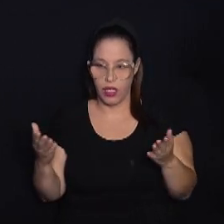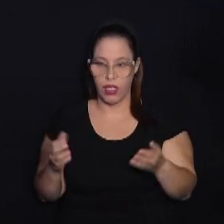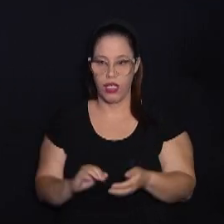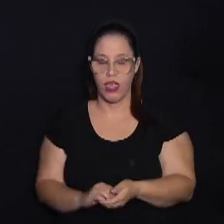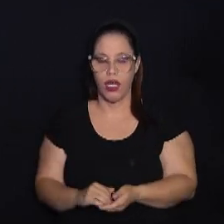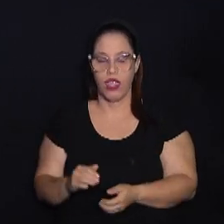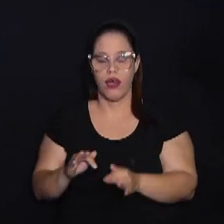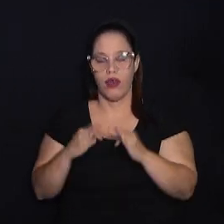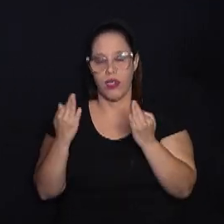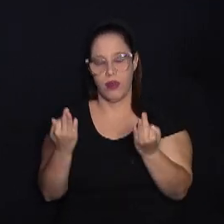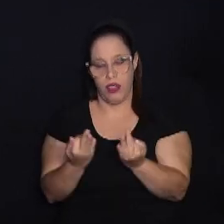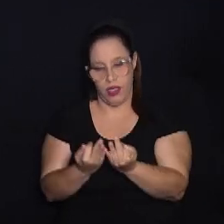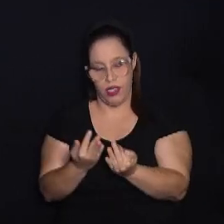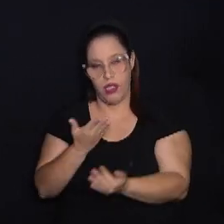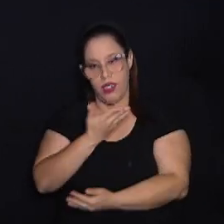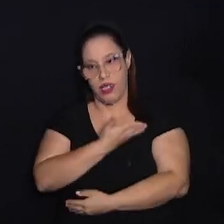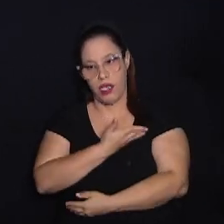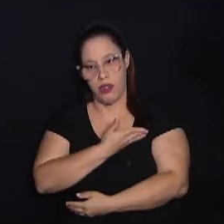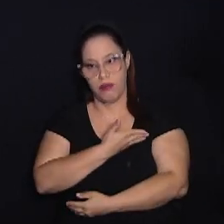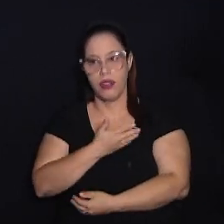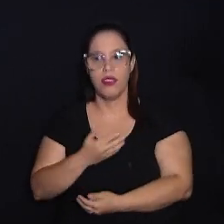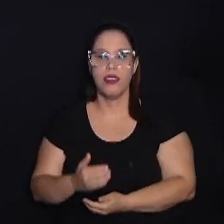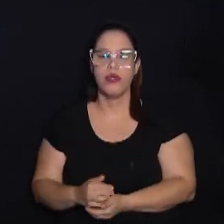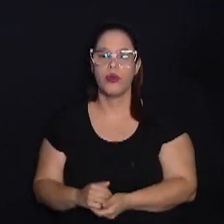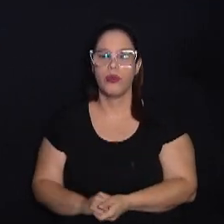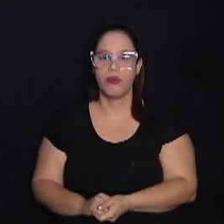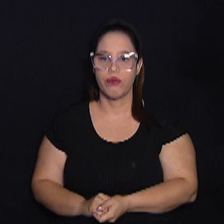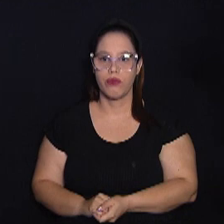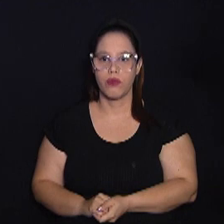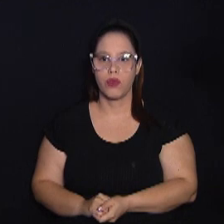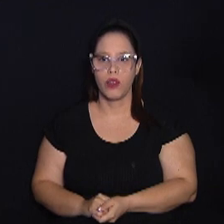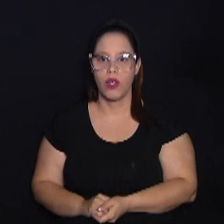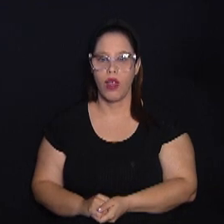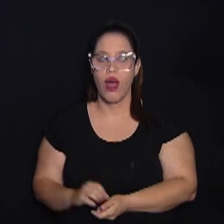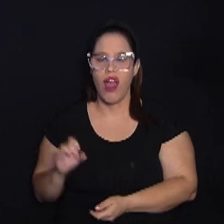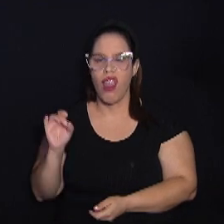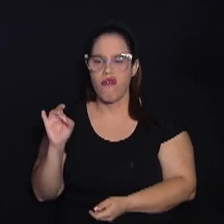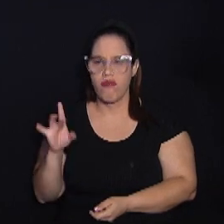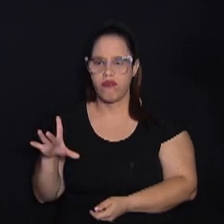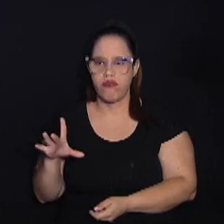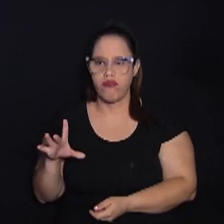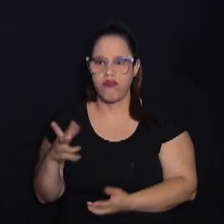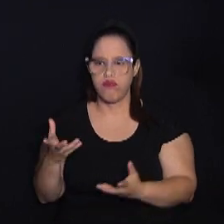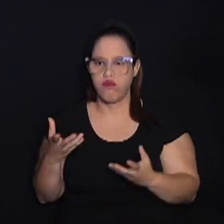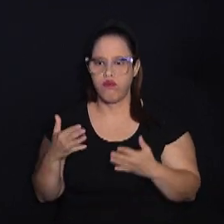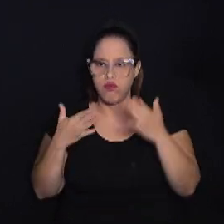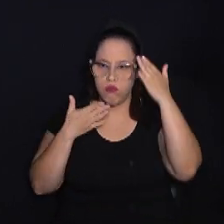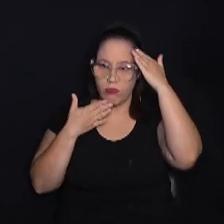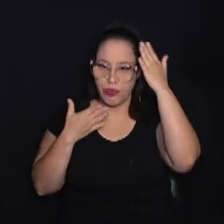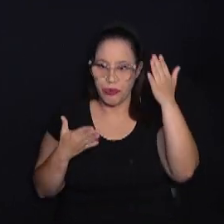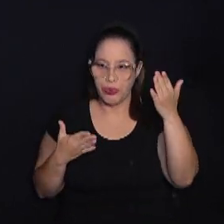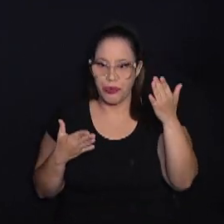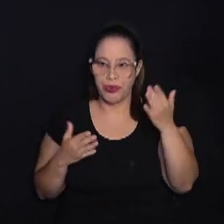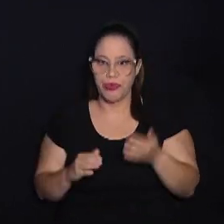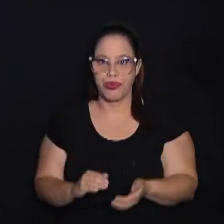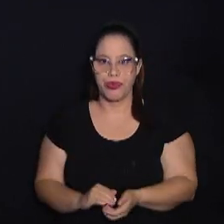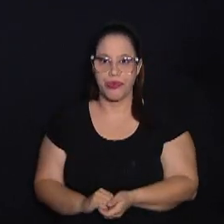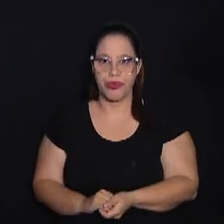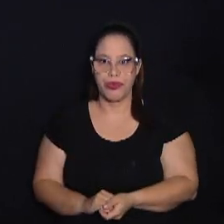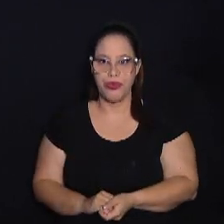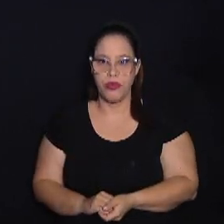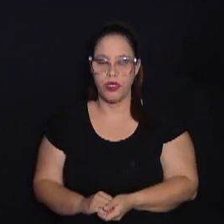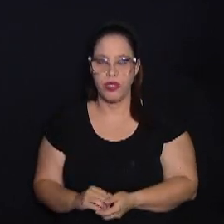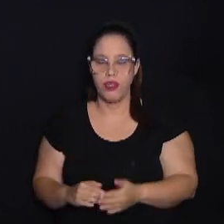familiares, amigos, enfim. Eu só gostaria de fazer alguns agradecimentos, agradecer